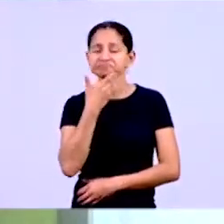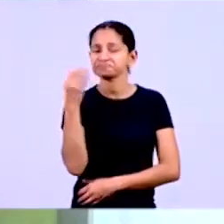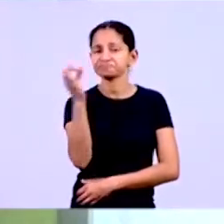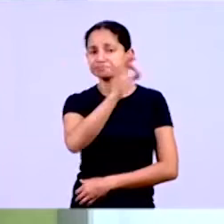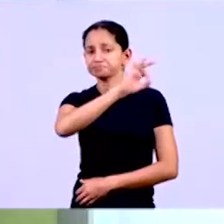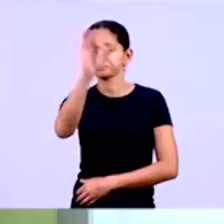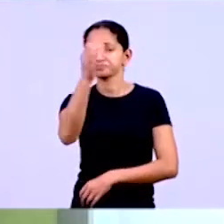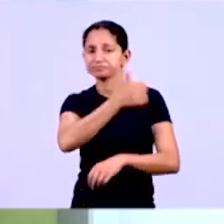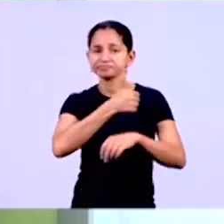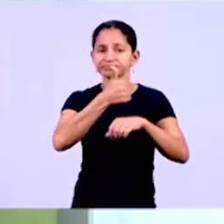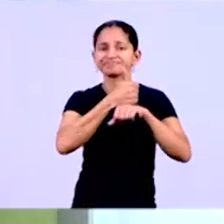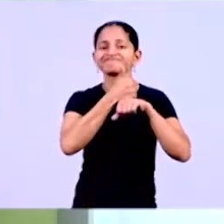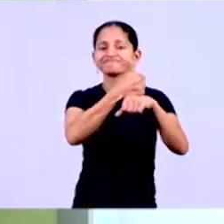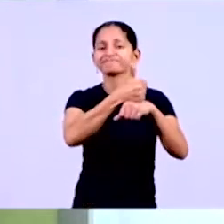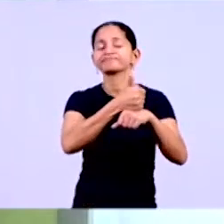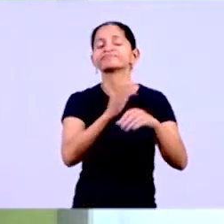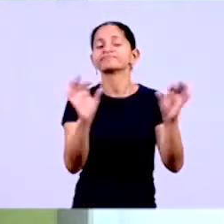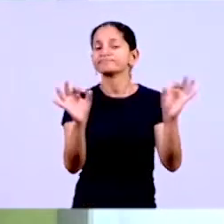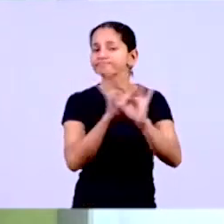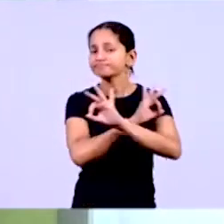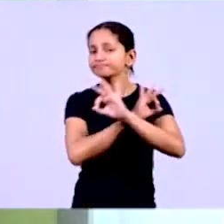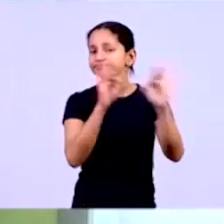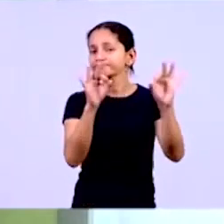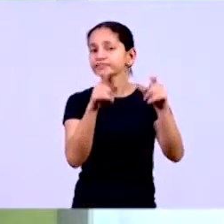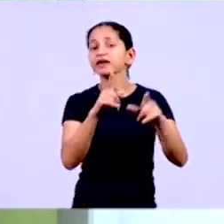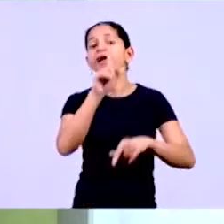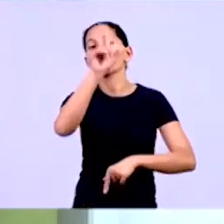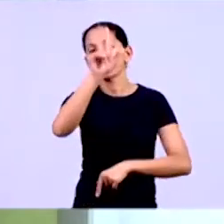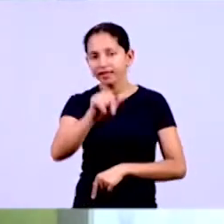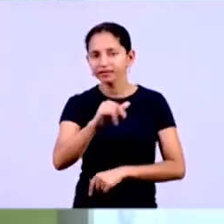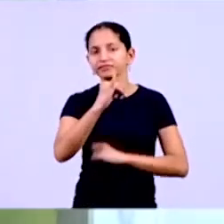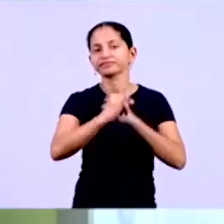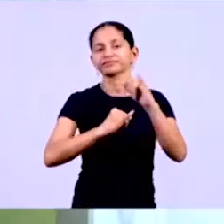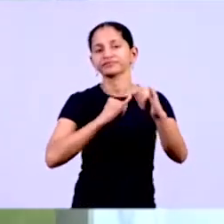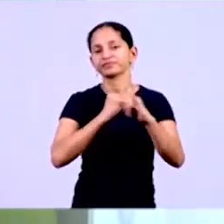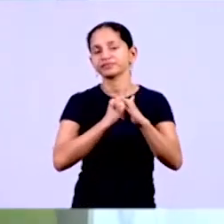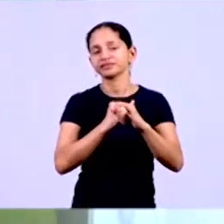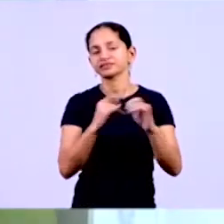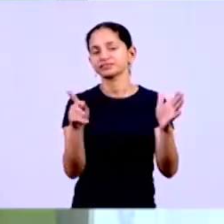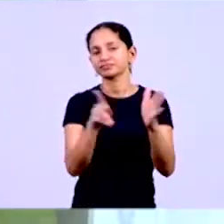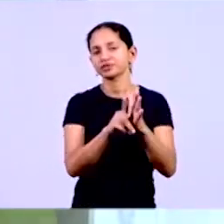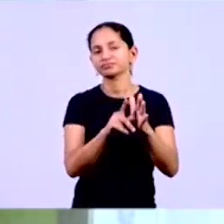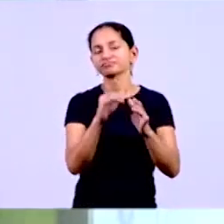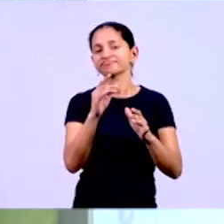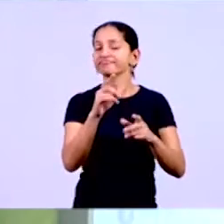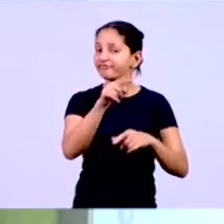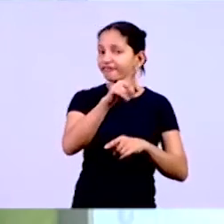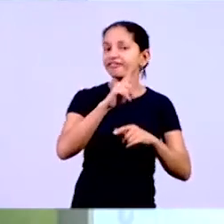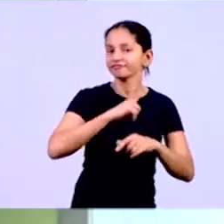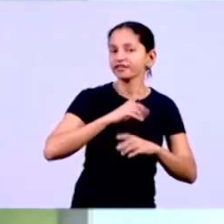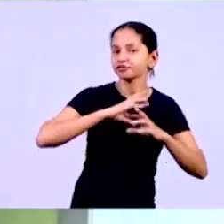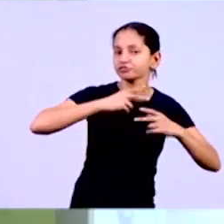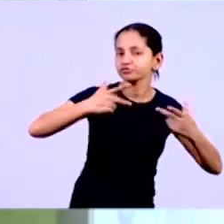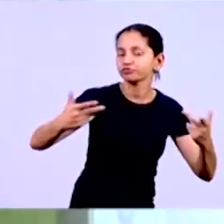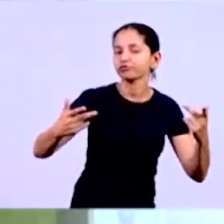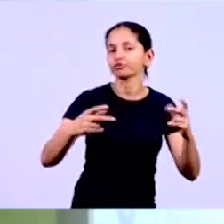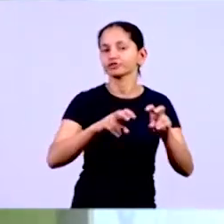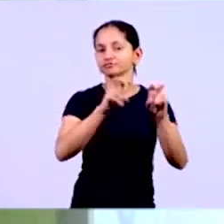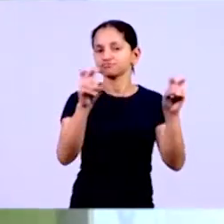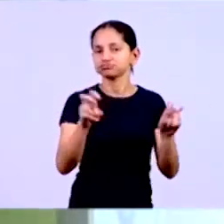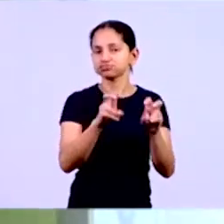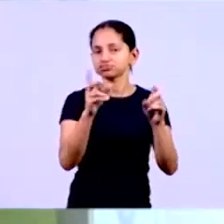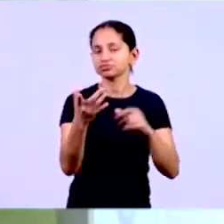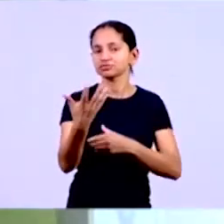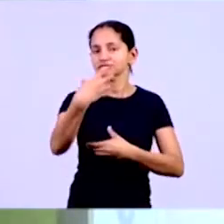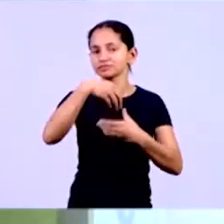no mundo também. Então, isso é uma empresa de informática, né? Ela realmente conseguiu detectar as nossas necessidades, as